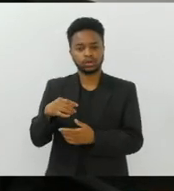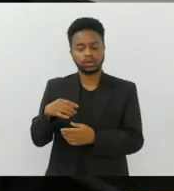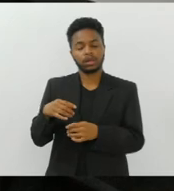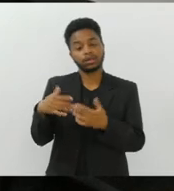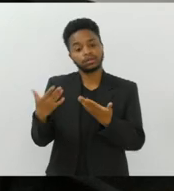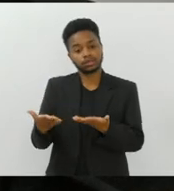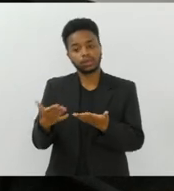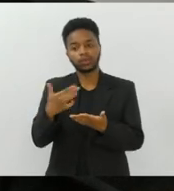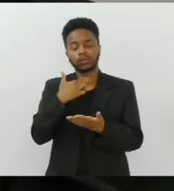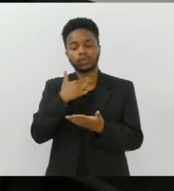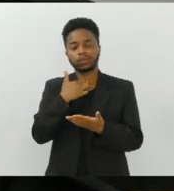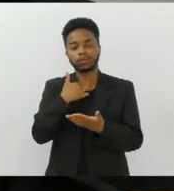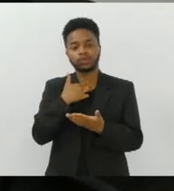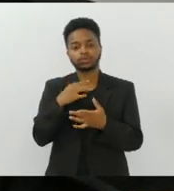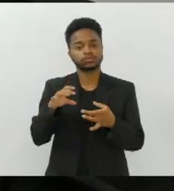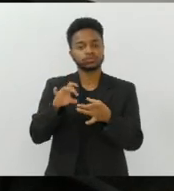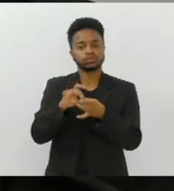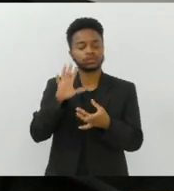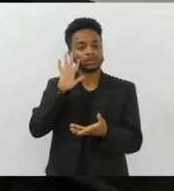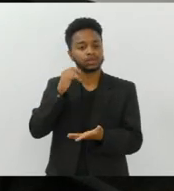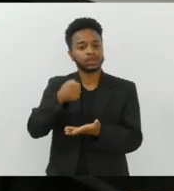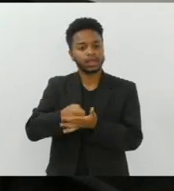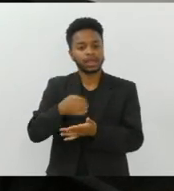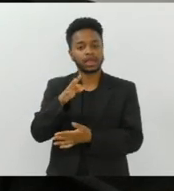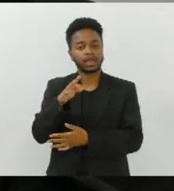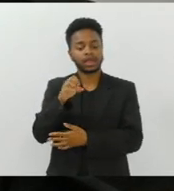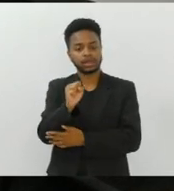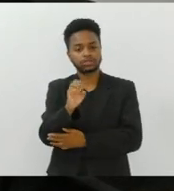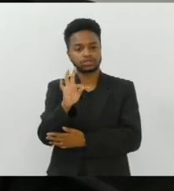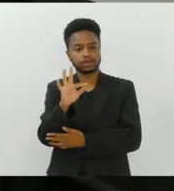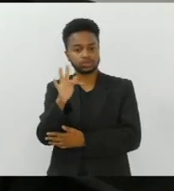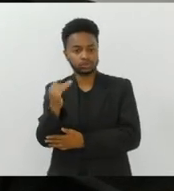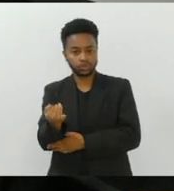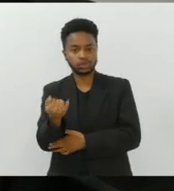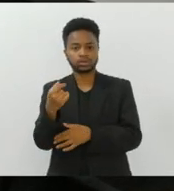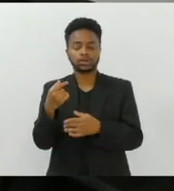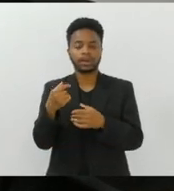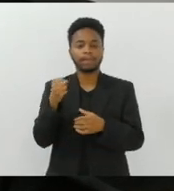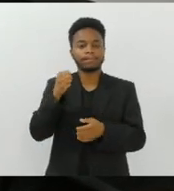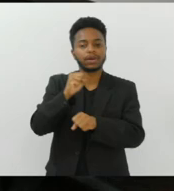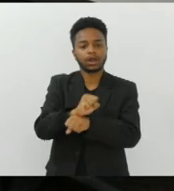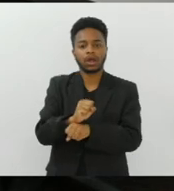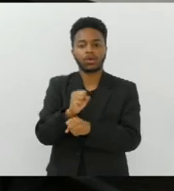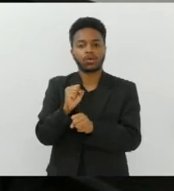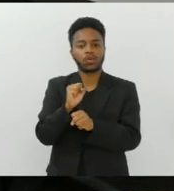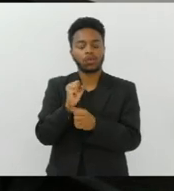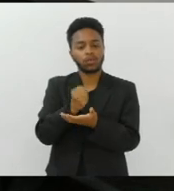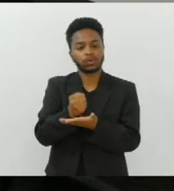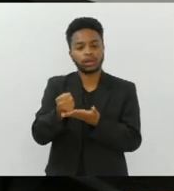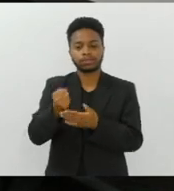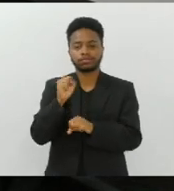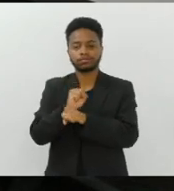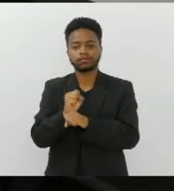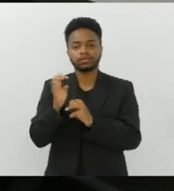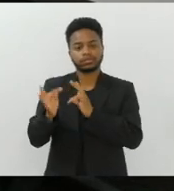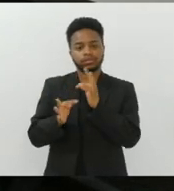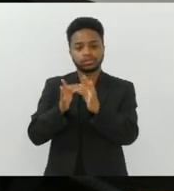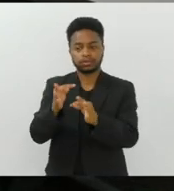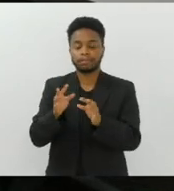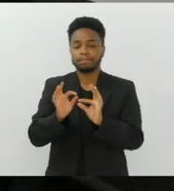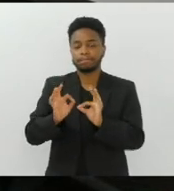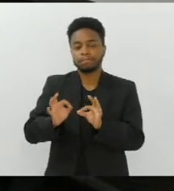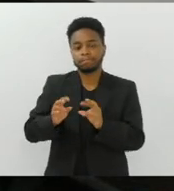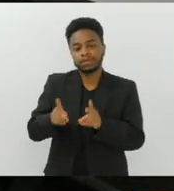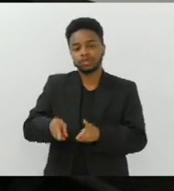STJ, hoje, o rompimento desse contrato, interrompendo esse tratamento, ainda que não seja